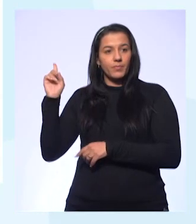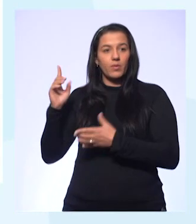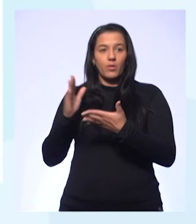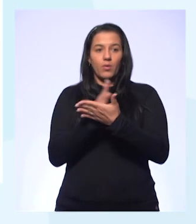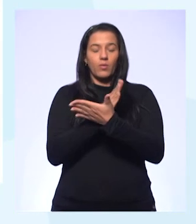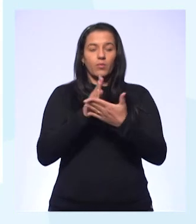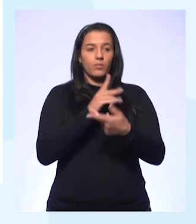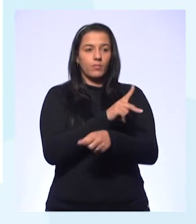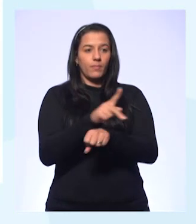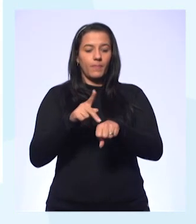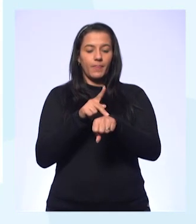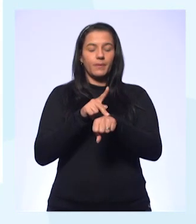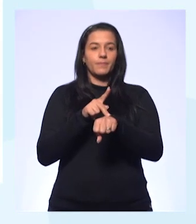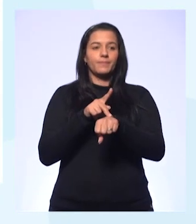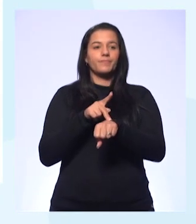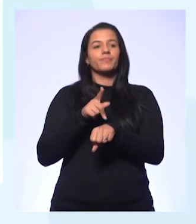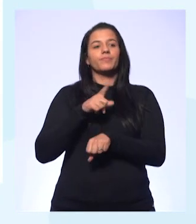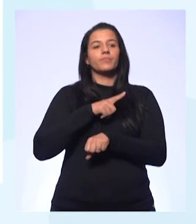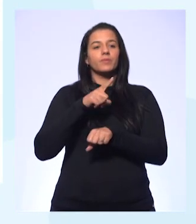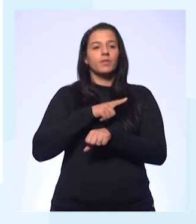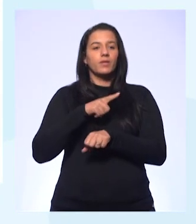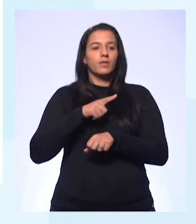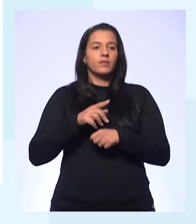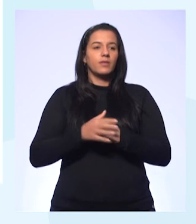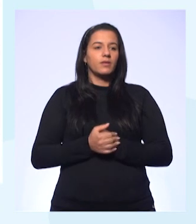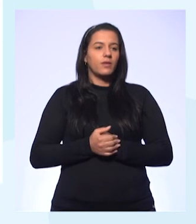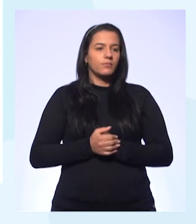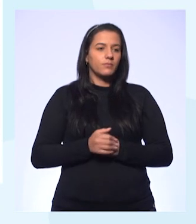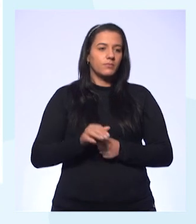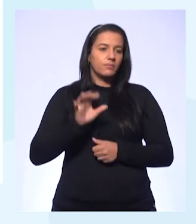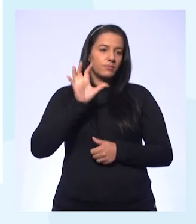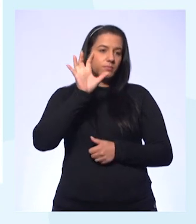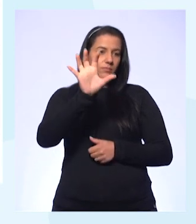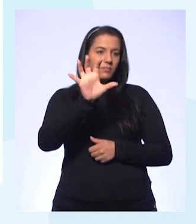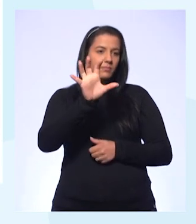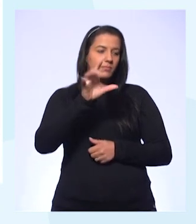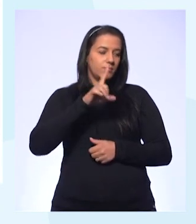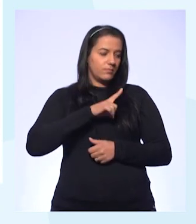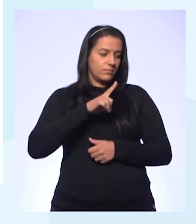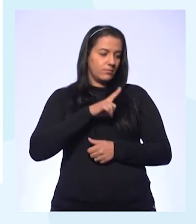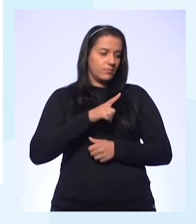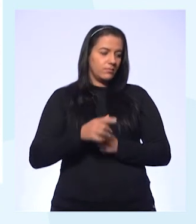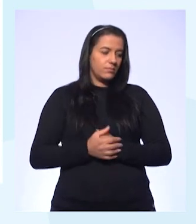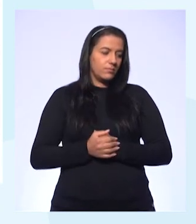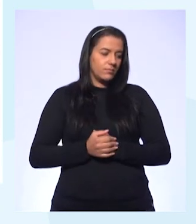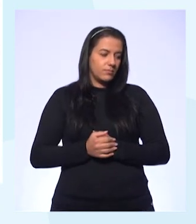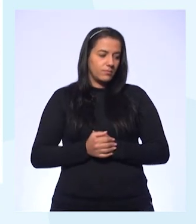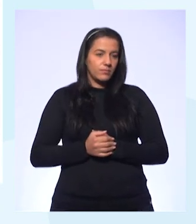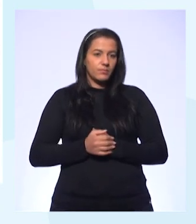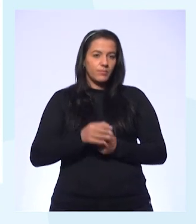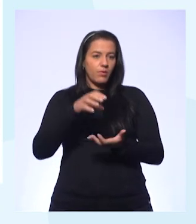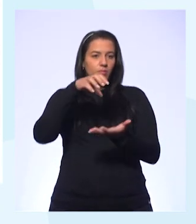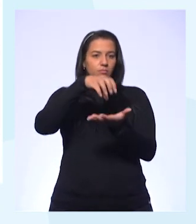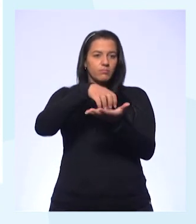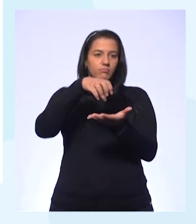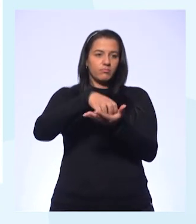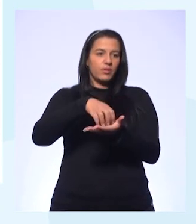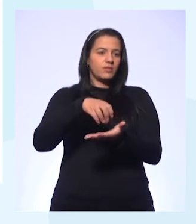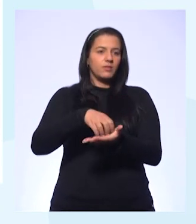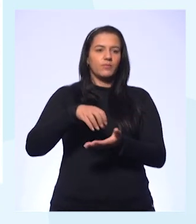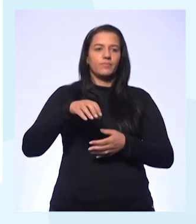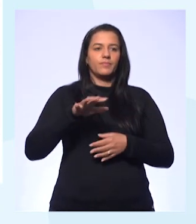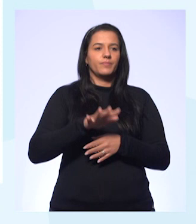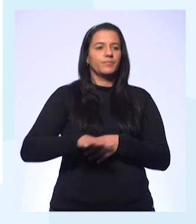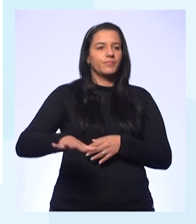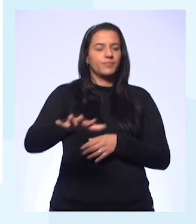países que, principalmente na região central e na região sul, com uma grande quantidade de recursos hídricos,